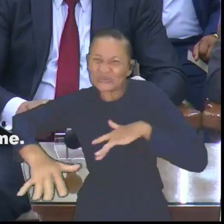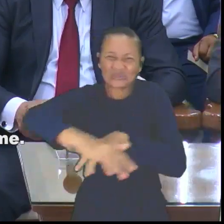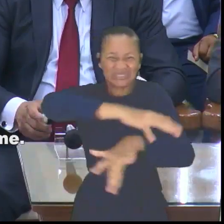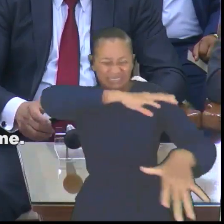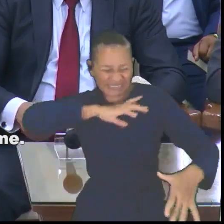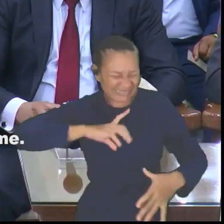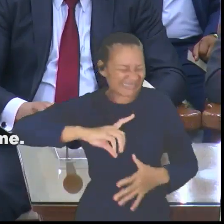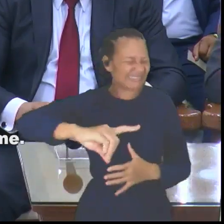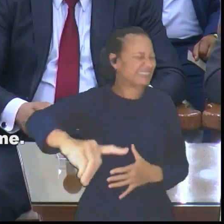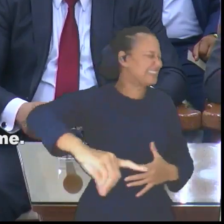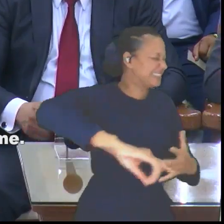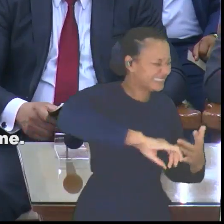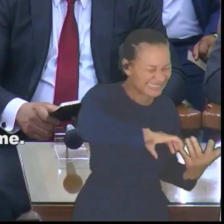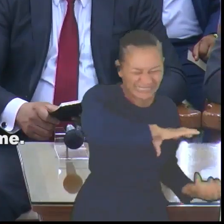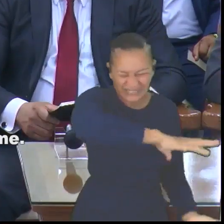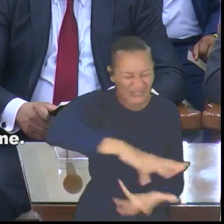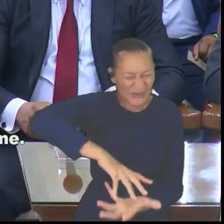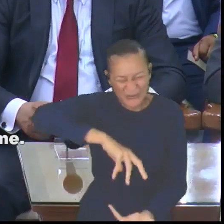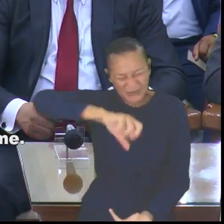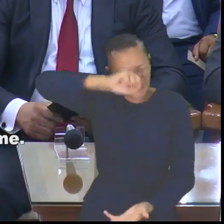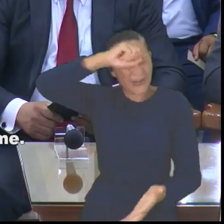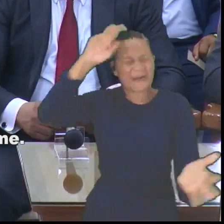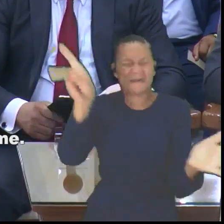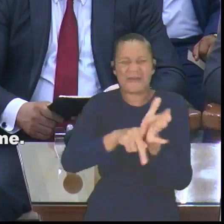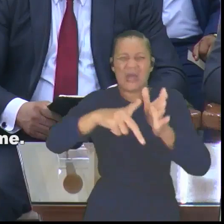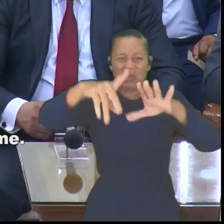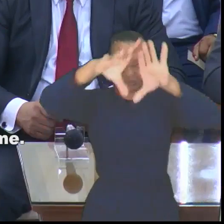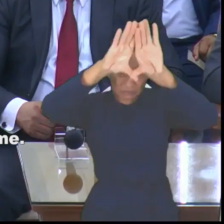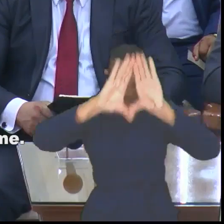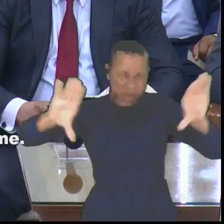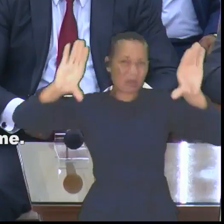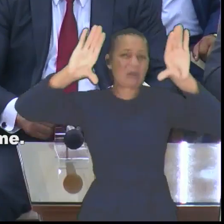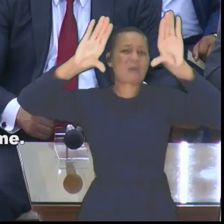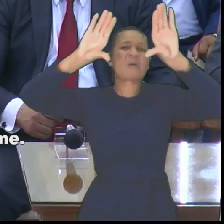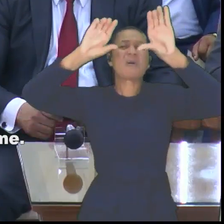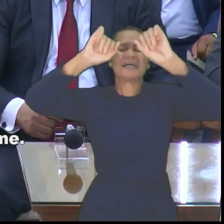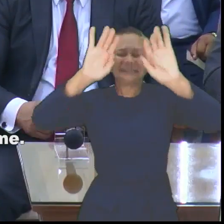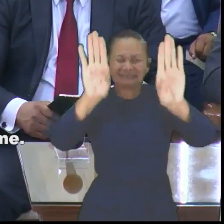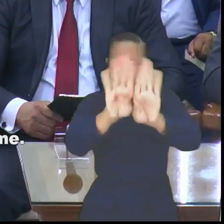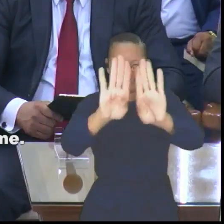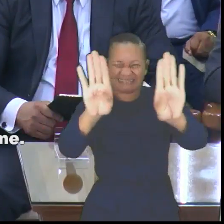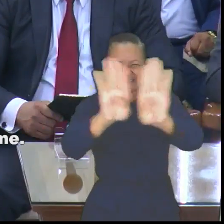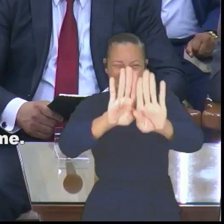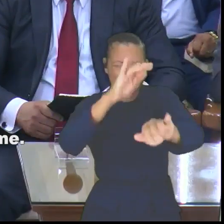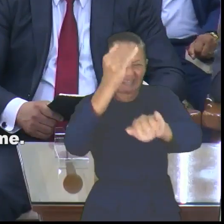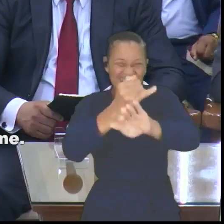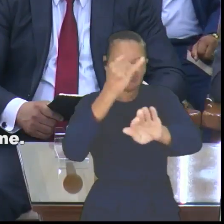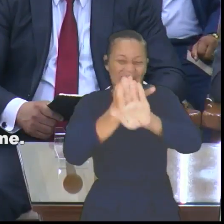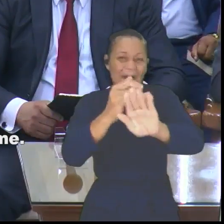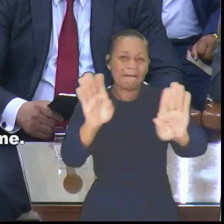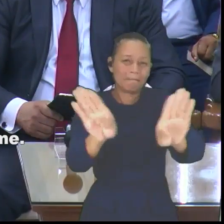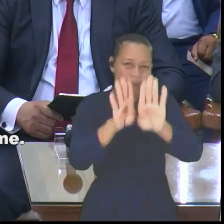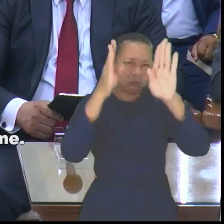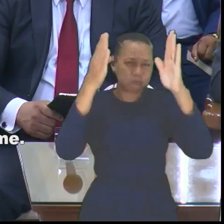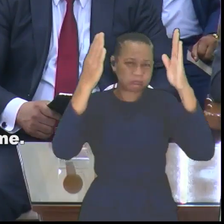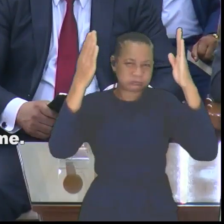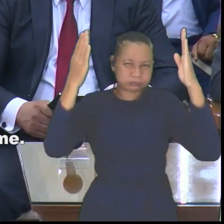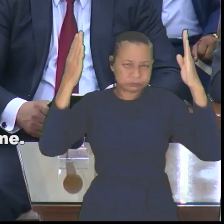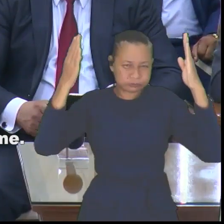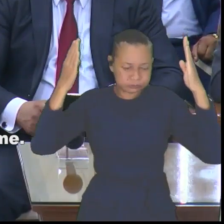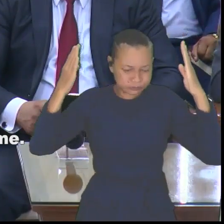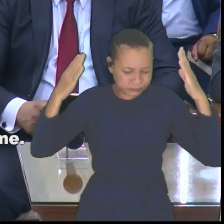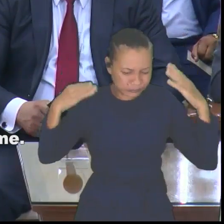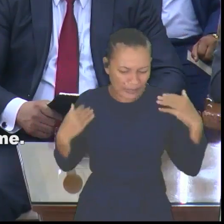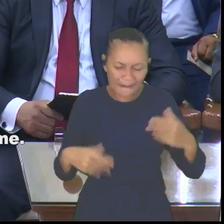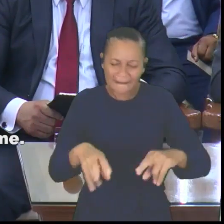extraordinária do céu, e a porta de ferro vai ter que se abrir. Sabe por quê? Não é por causa de